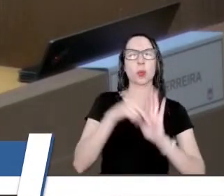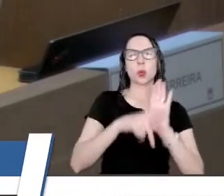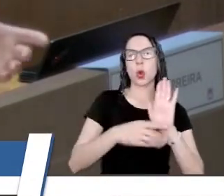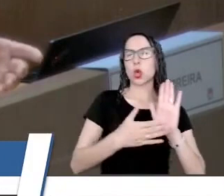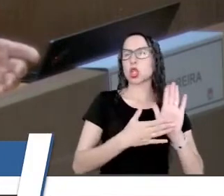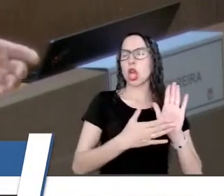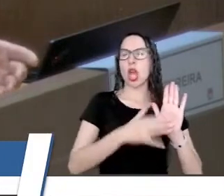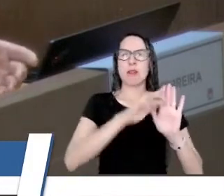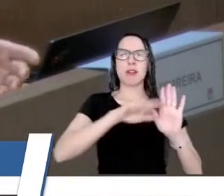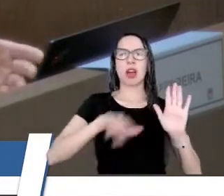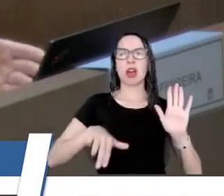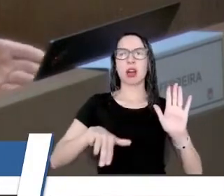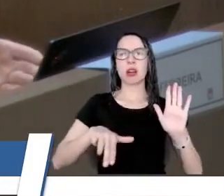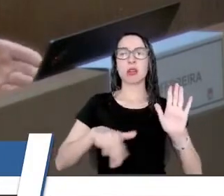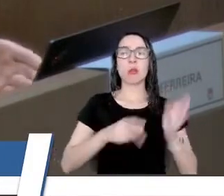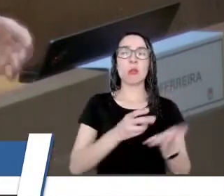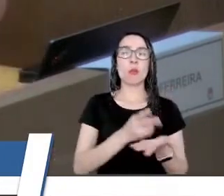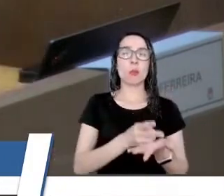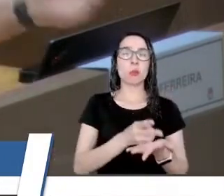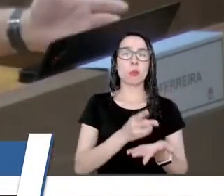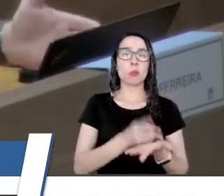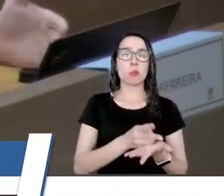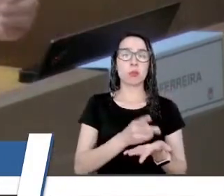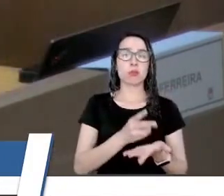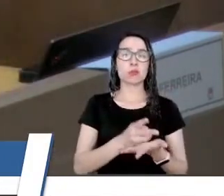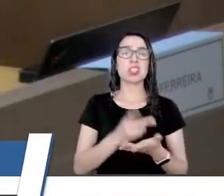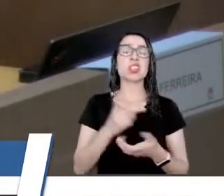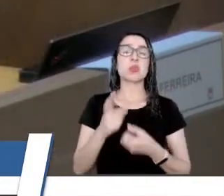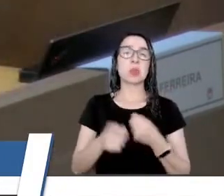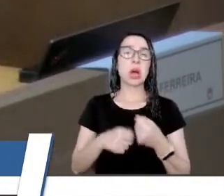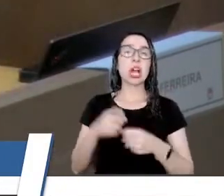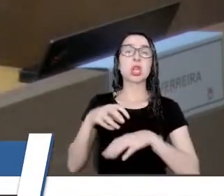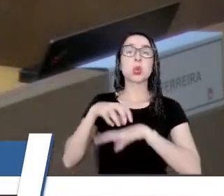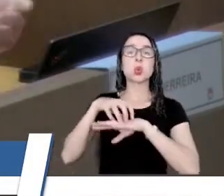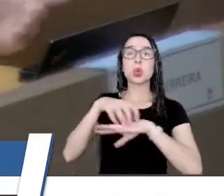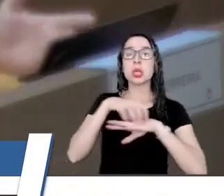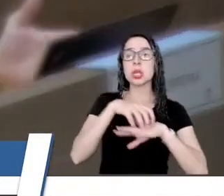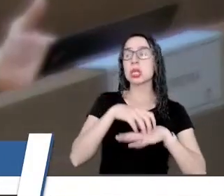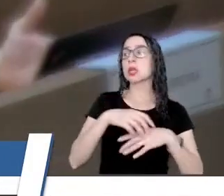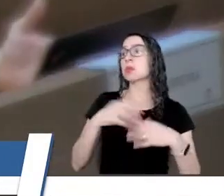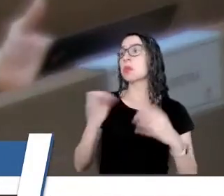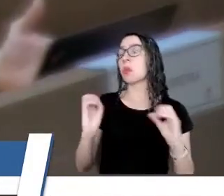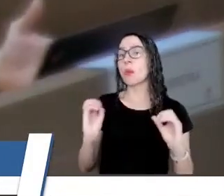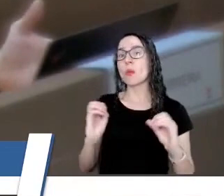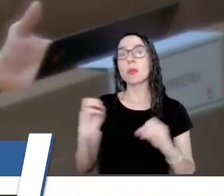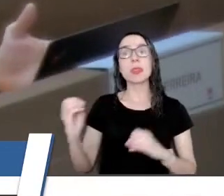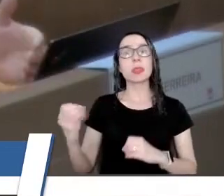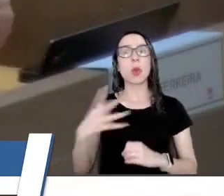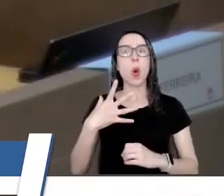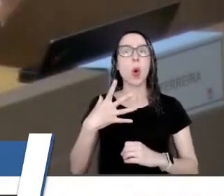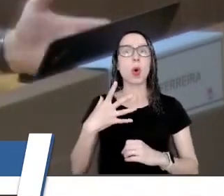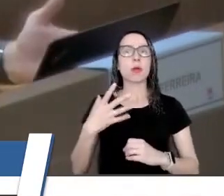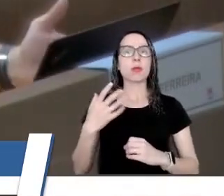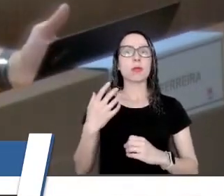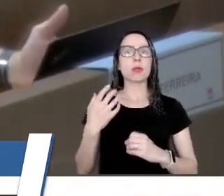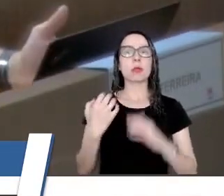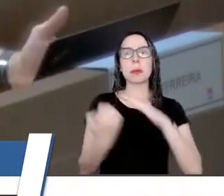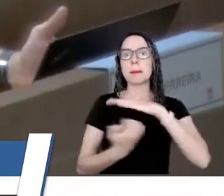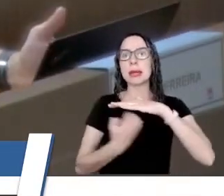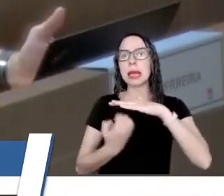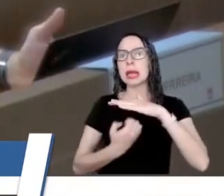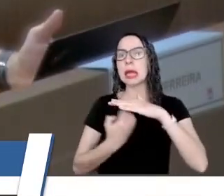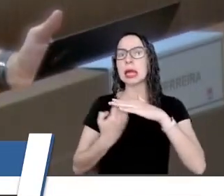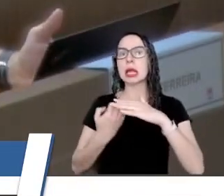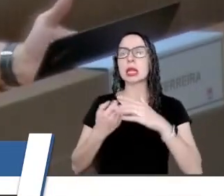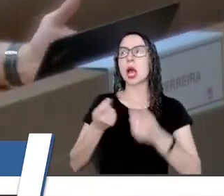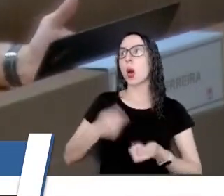e novamente mais um ano sem turismo, sem inovação de indústrias, sem inovação de